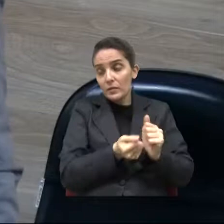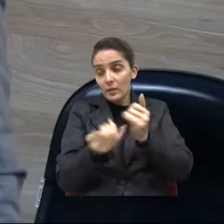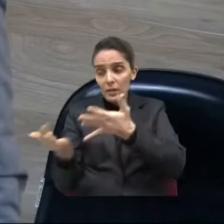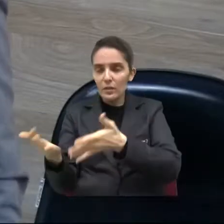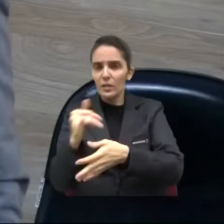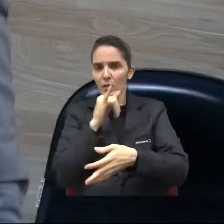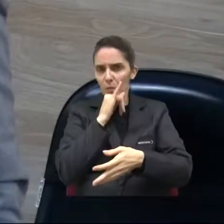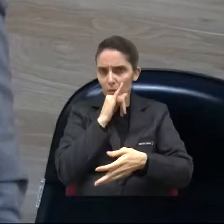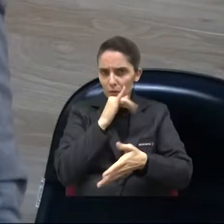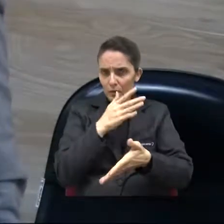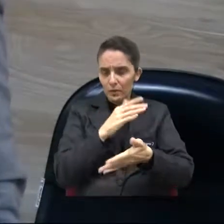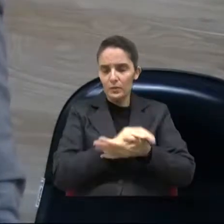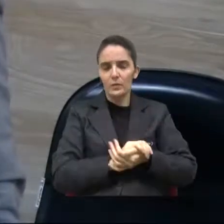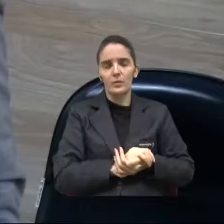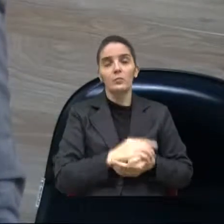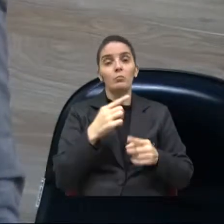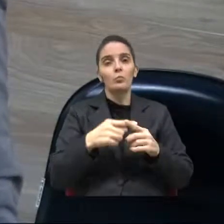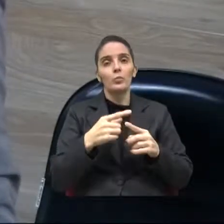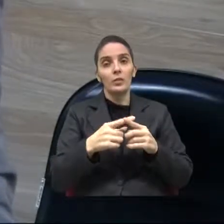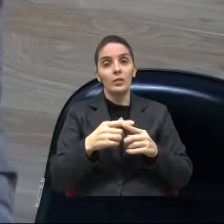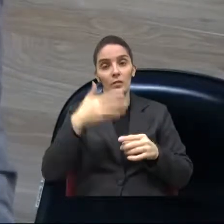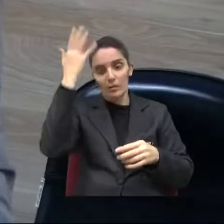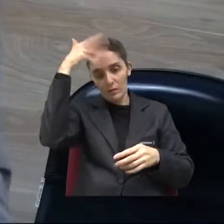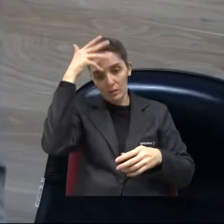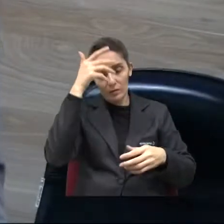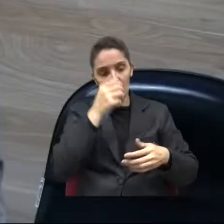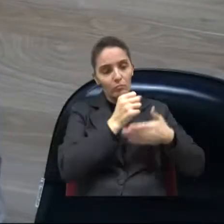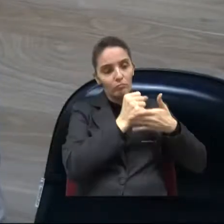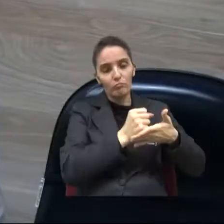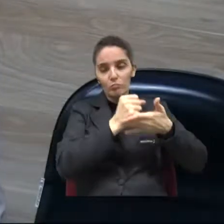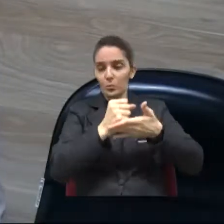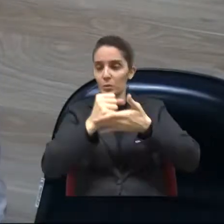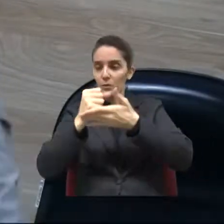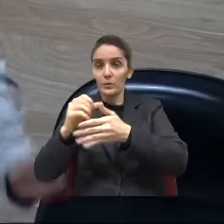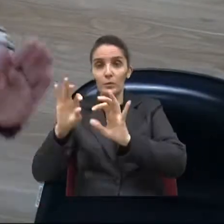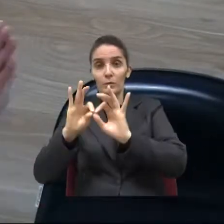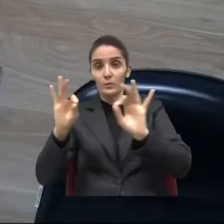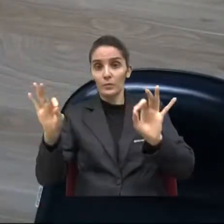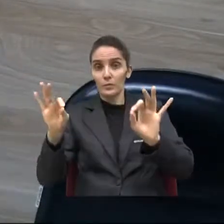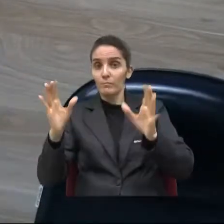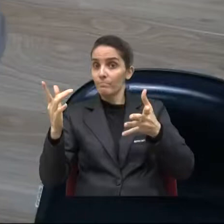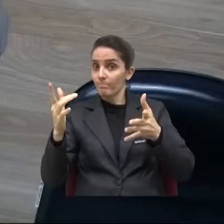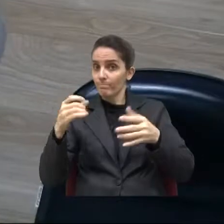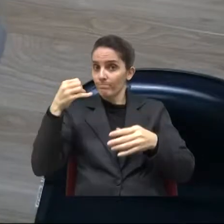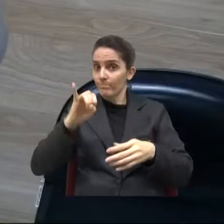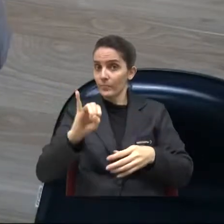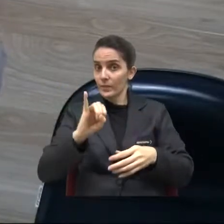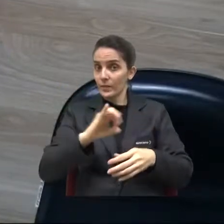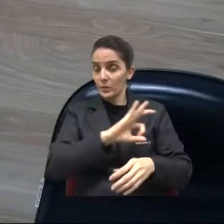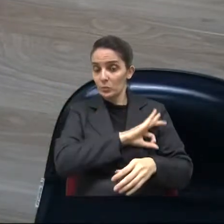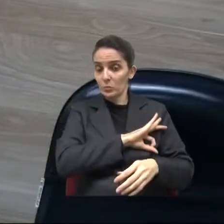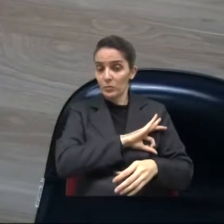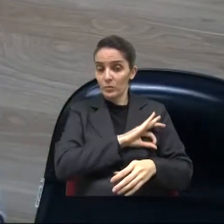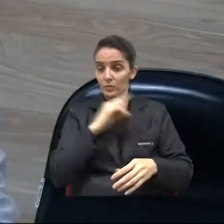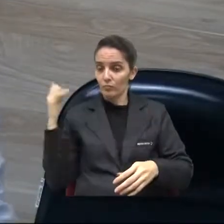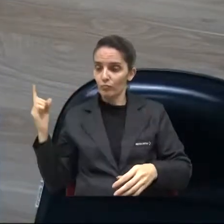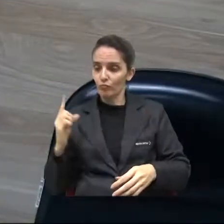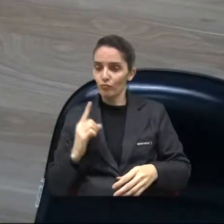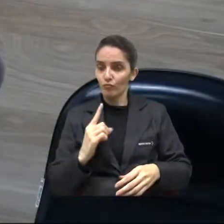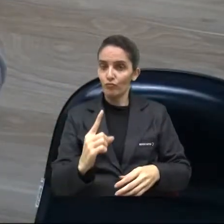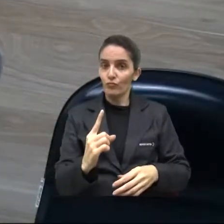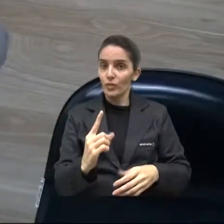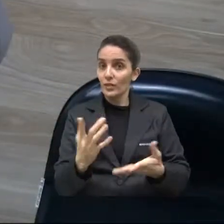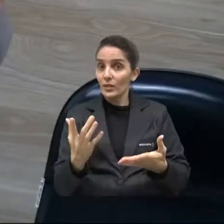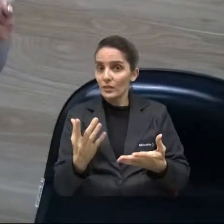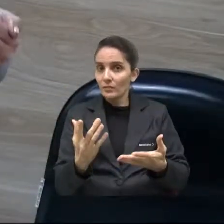que eu possa transportar esse material. Então, eu tenho certeza que o vereador, já falei isso com o vereador Cleiton,